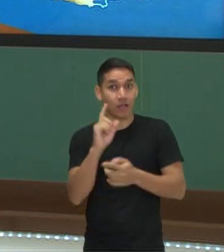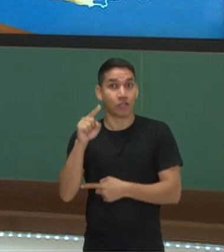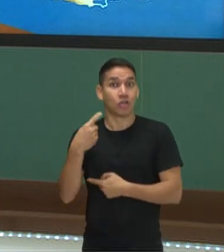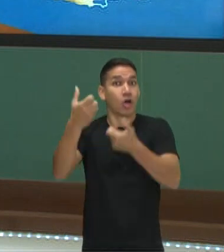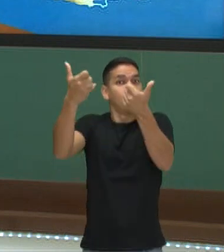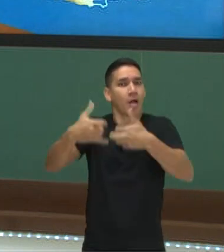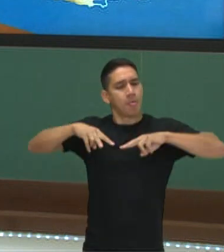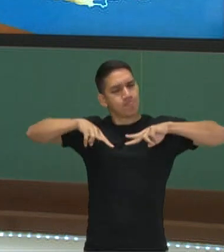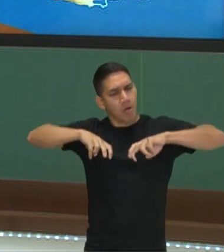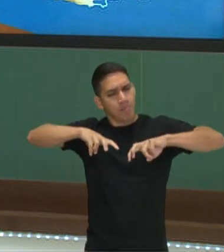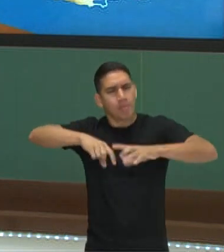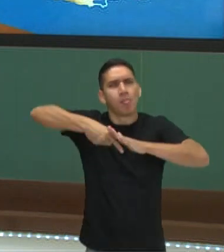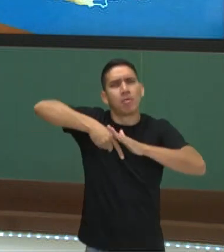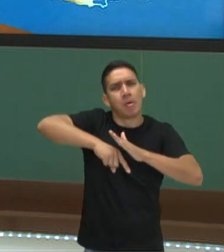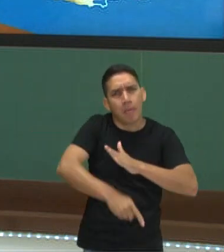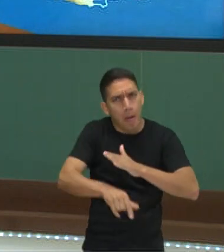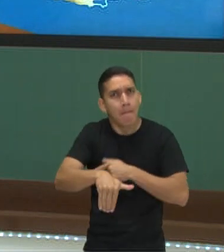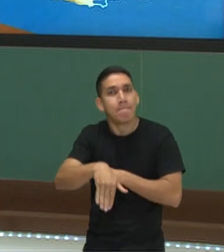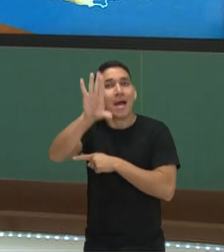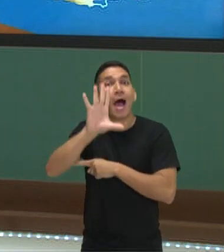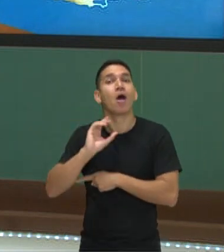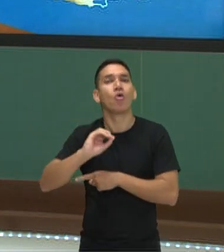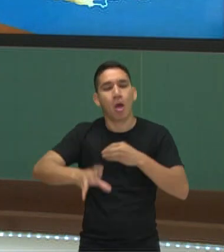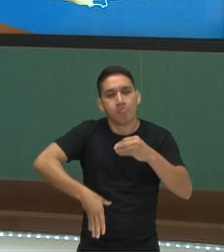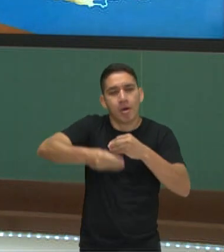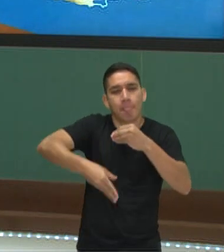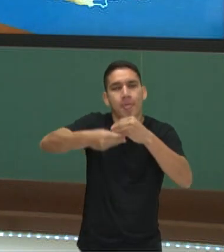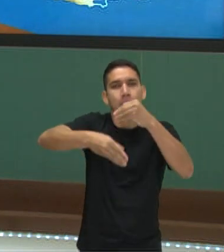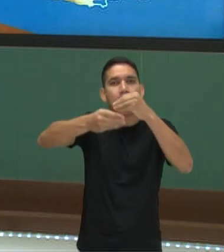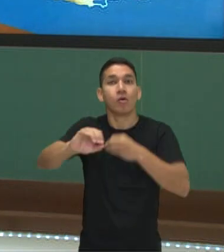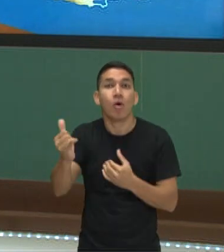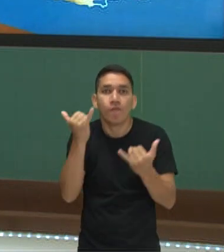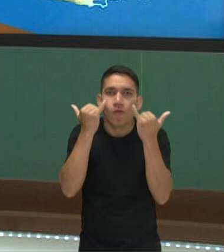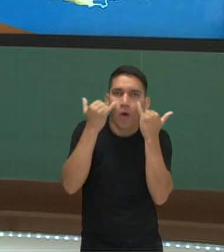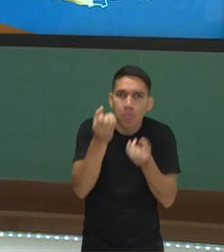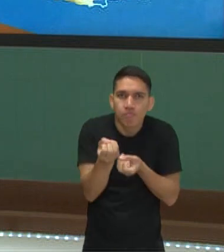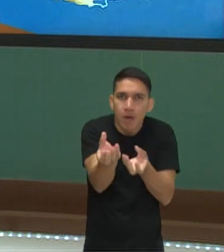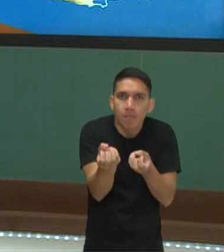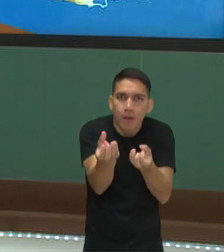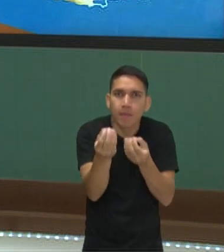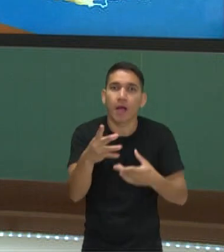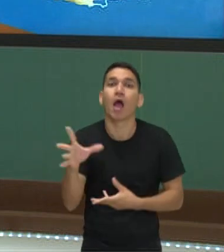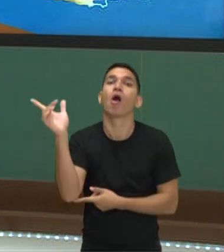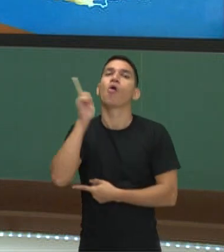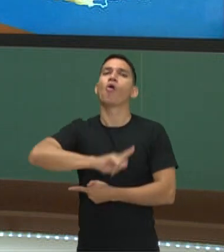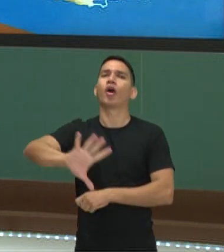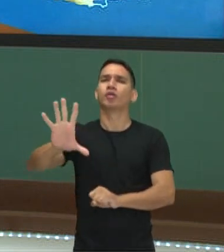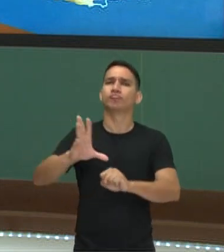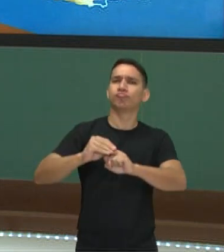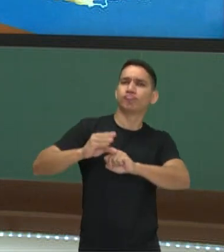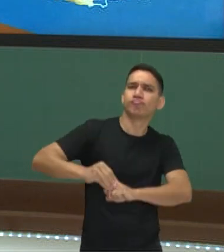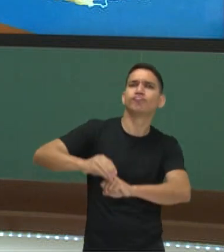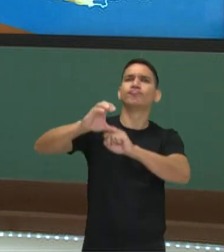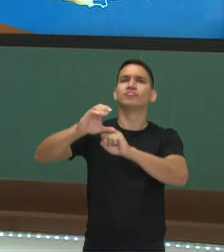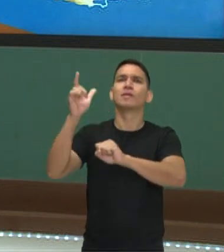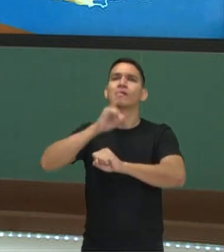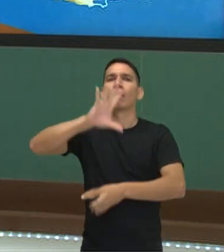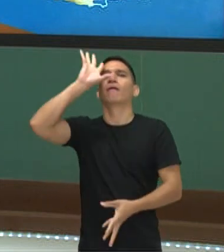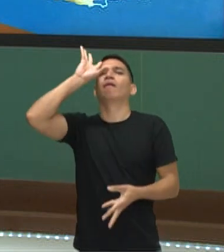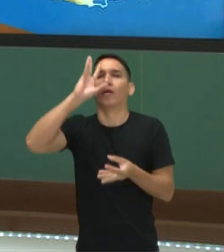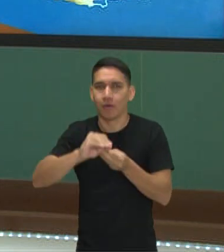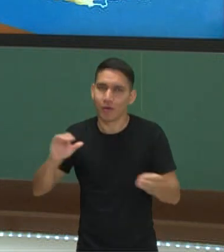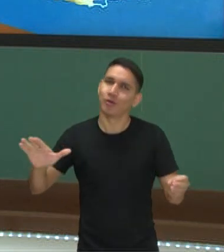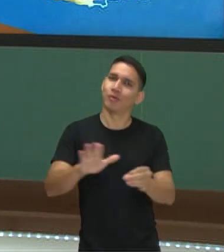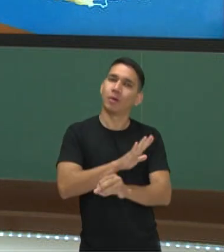vamos aprofundar, trazer mais informações para a compreensão total do que é essa